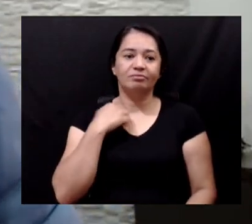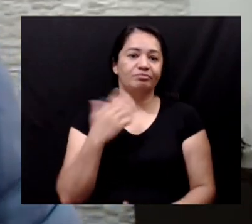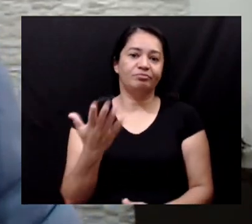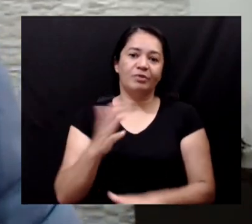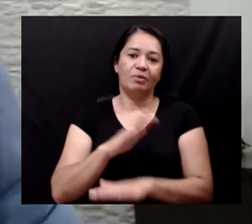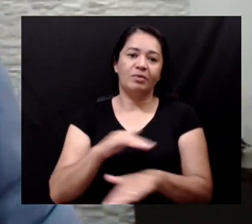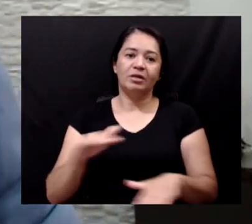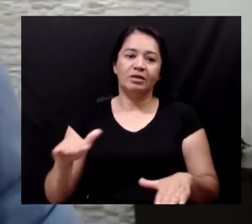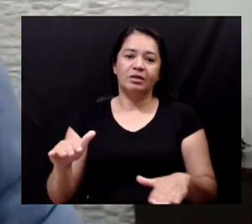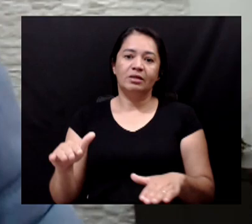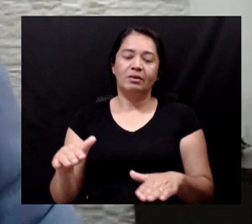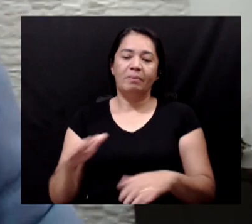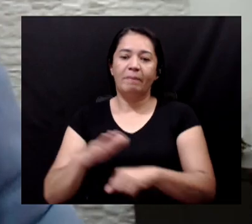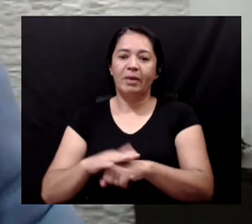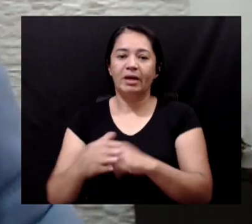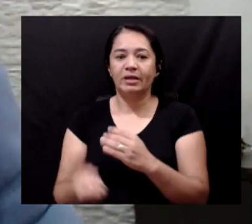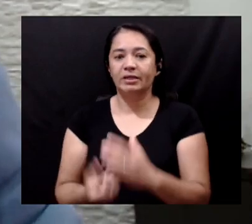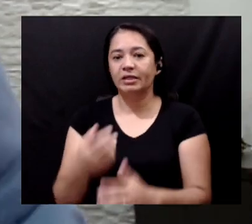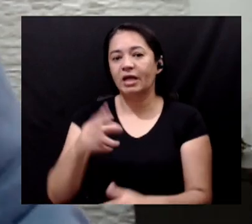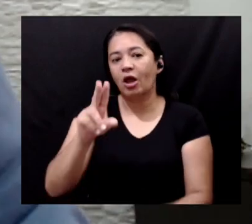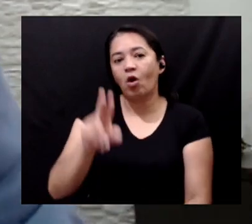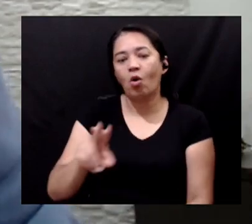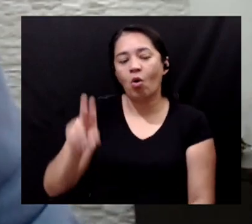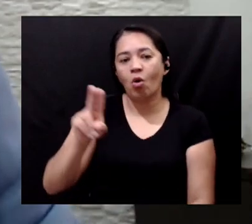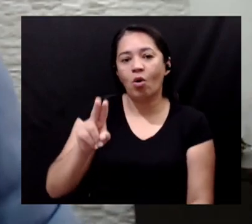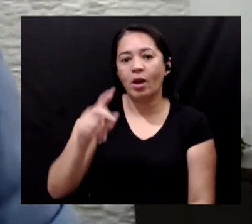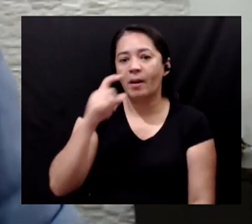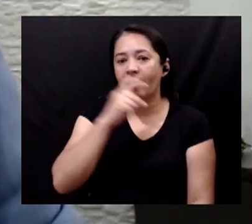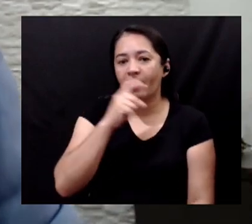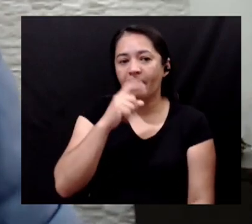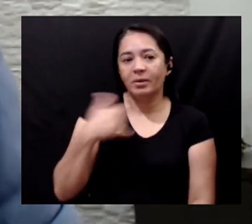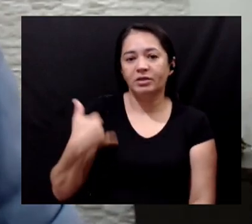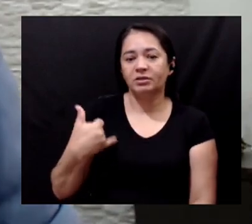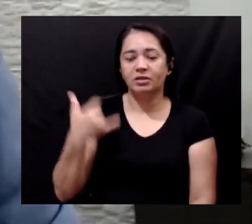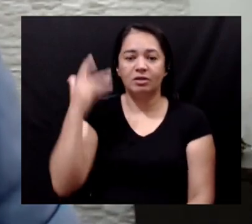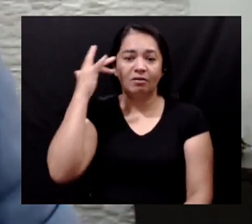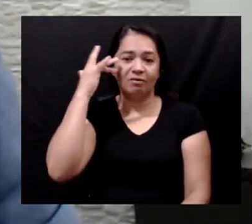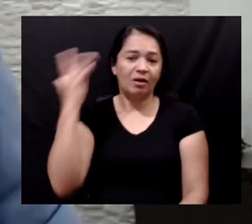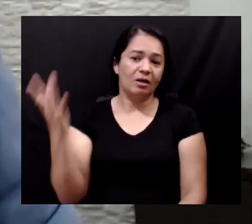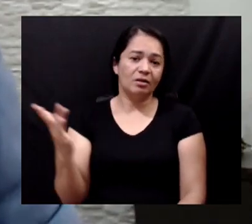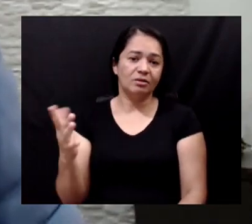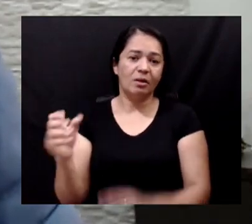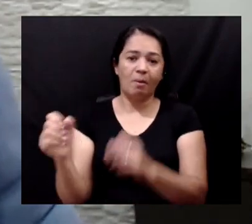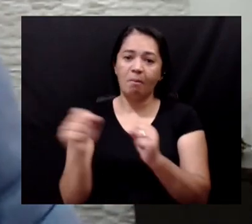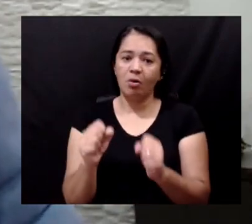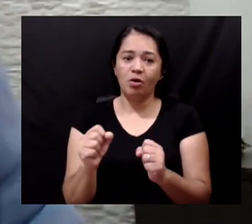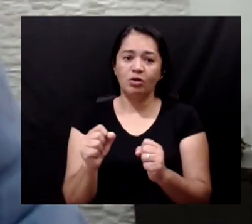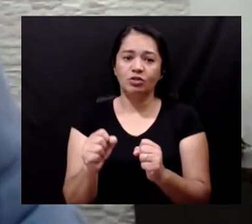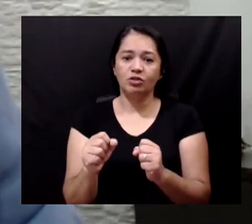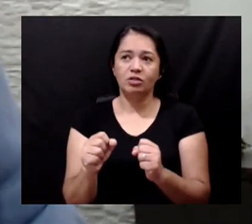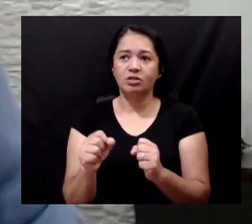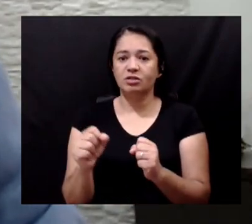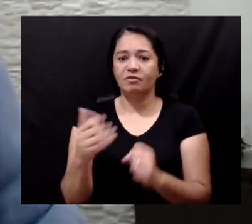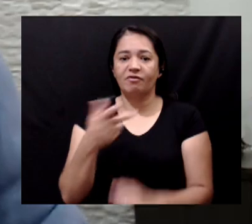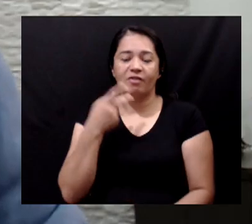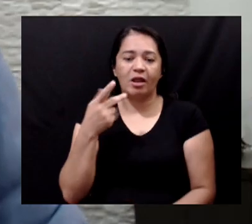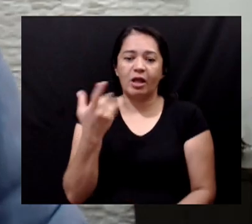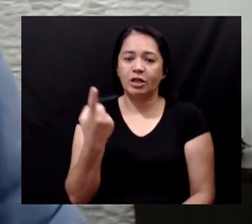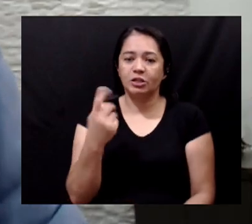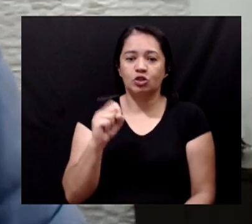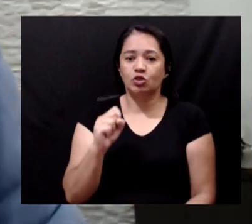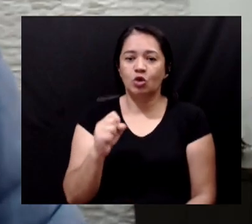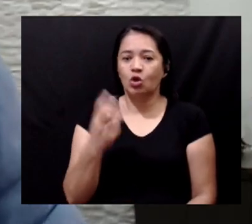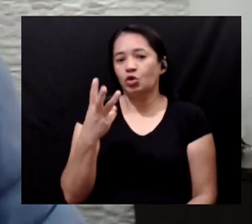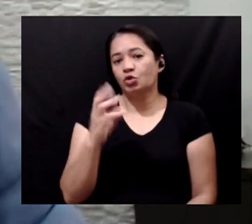um usuário e, digamos, mentir a idade, é muito fácil, né? Ela pode simplesmente colocar que ela tem 18 anos, 20, 30. Uhum. E com